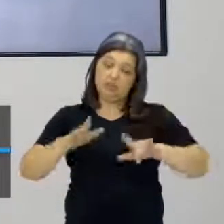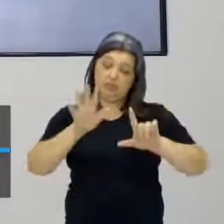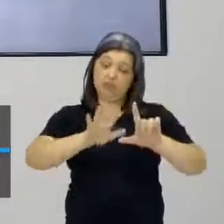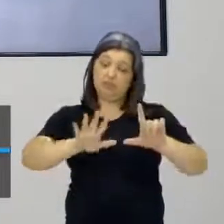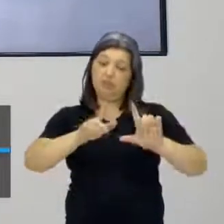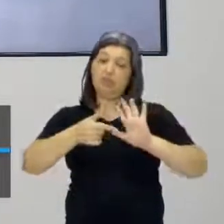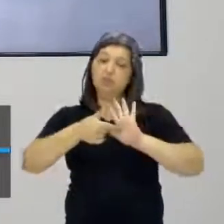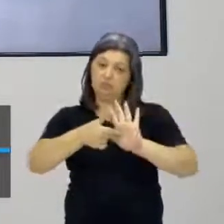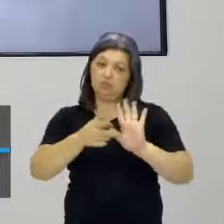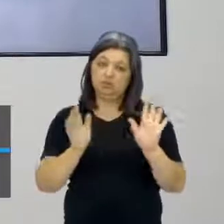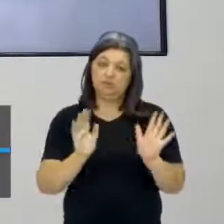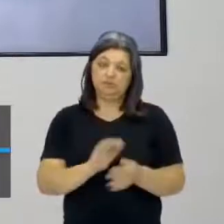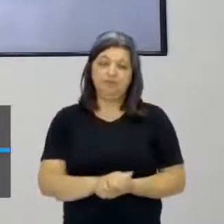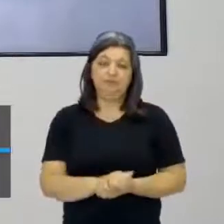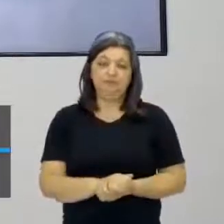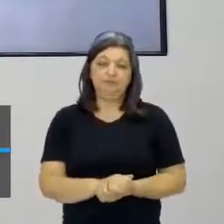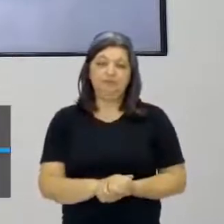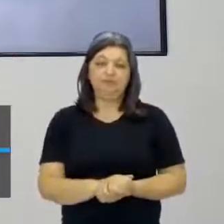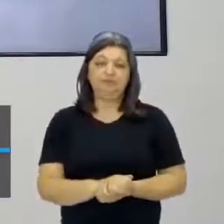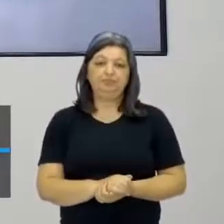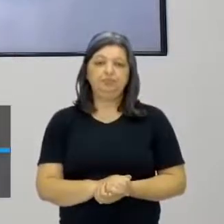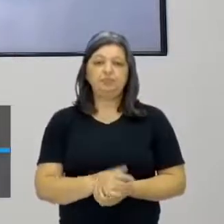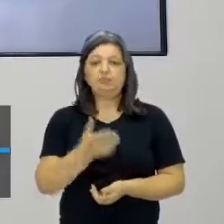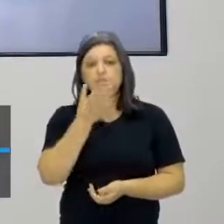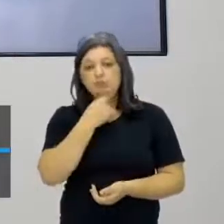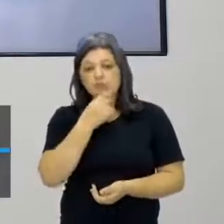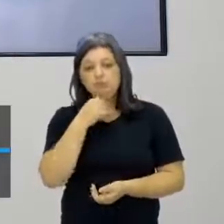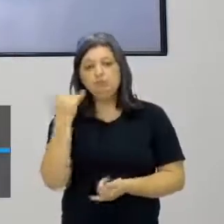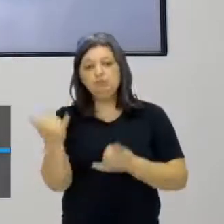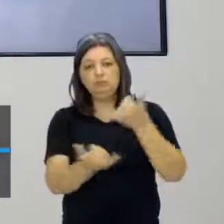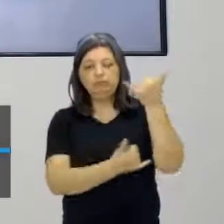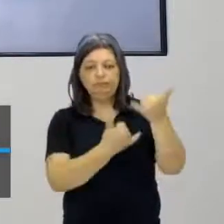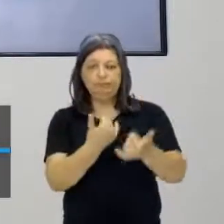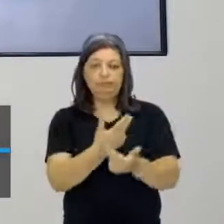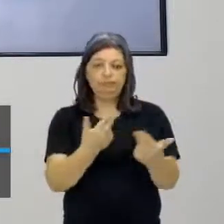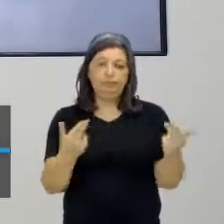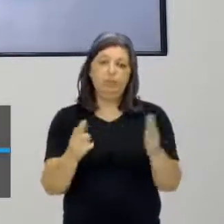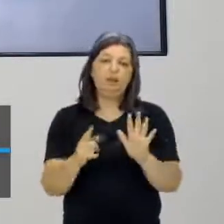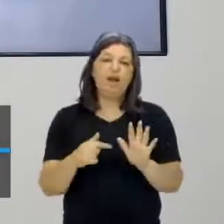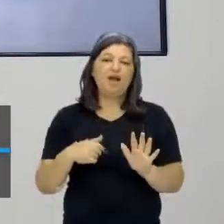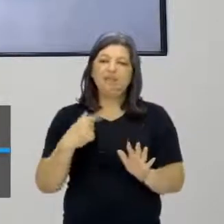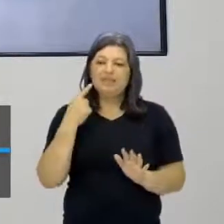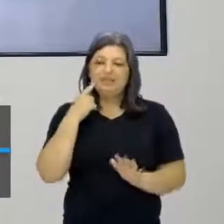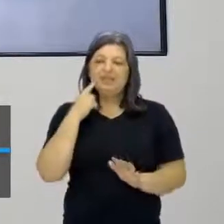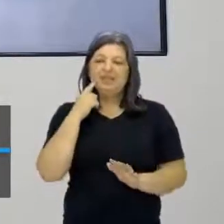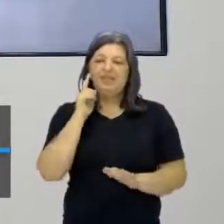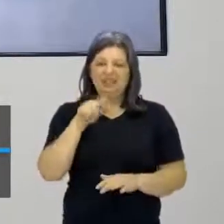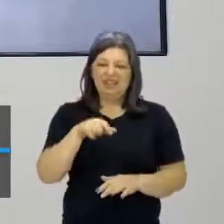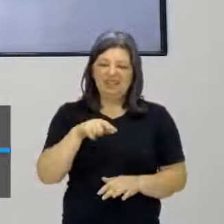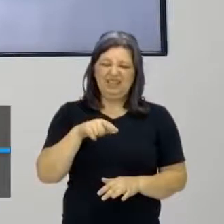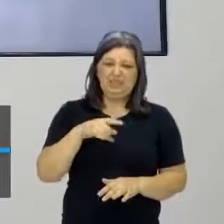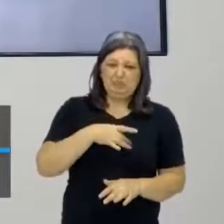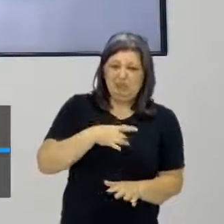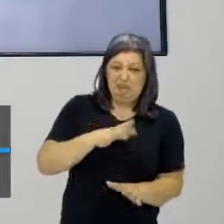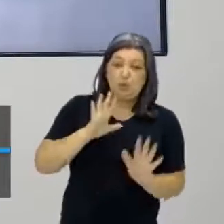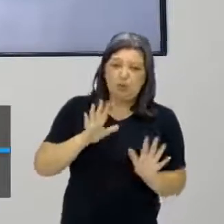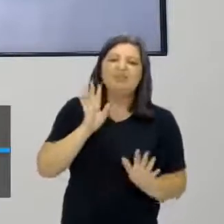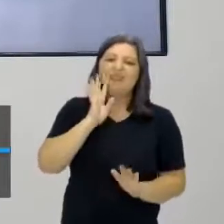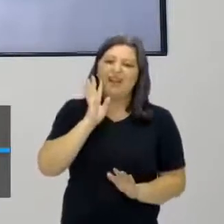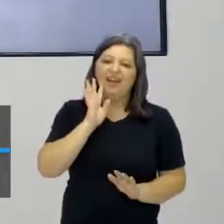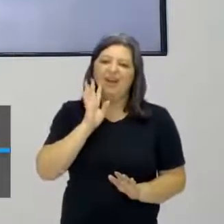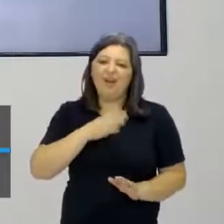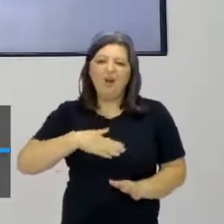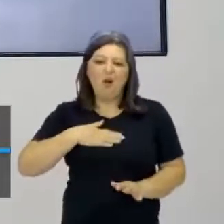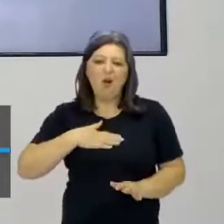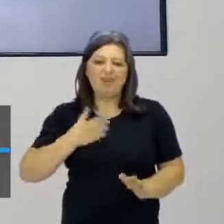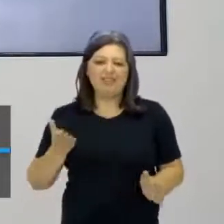aqui fala para mim. Ou seja, um rapaz se divertindo com algo que é desconfortável, mas que é legal, é bacana. Então vamos continuar,